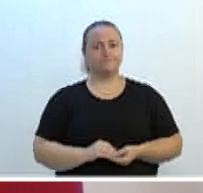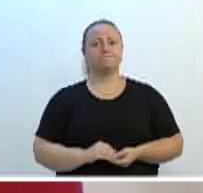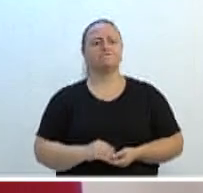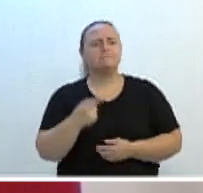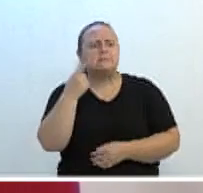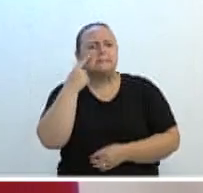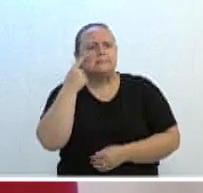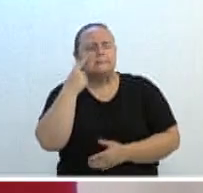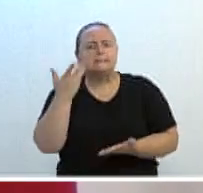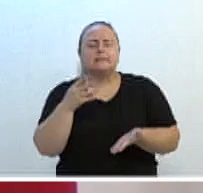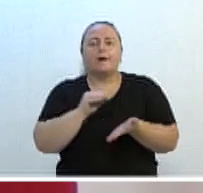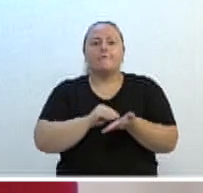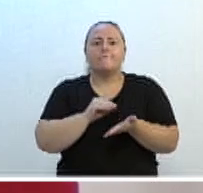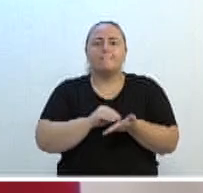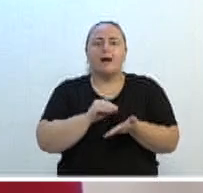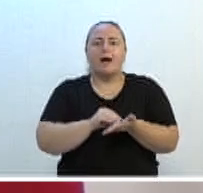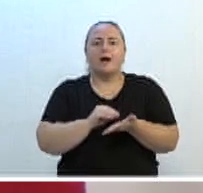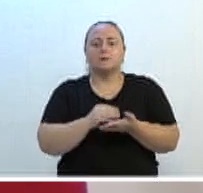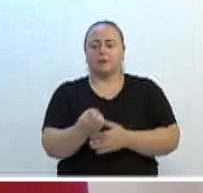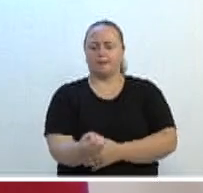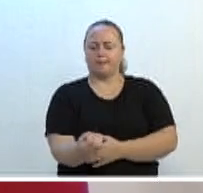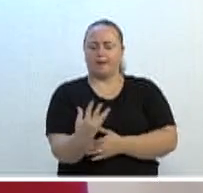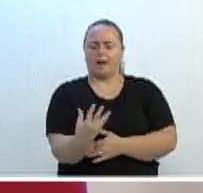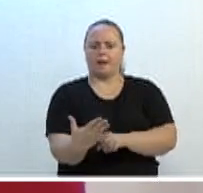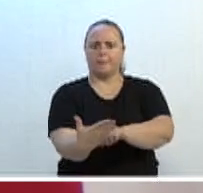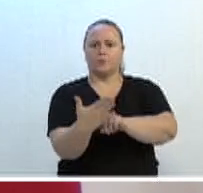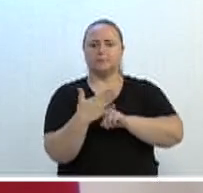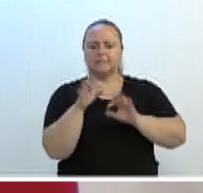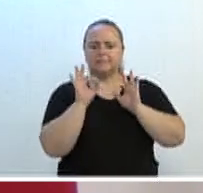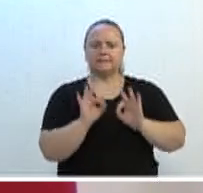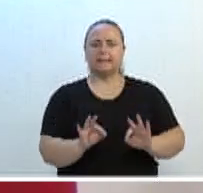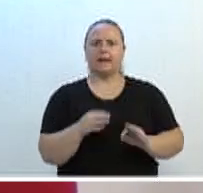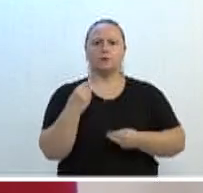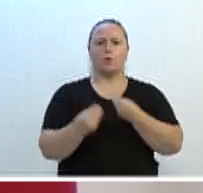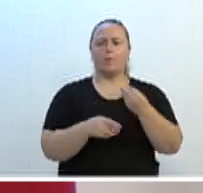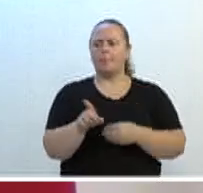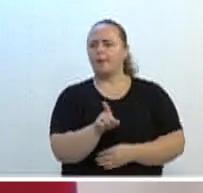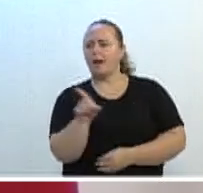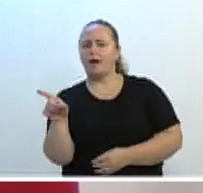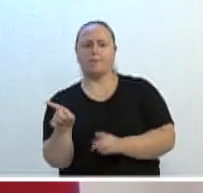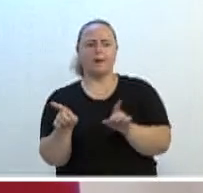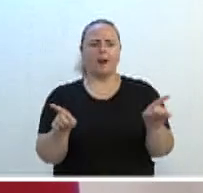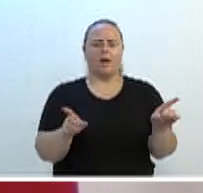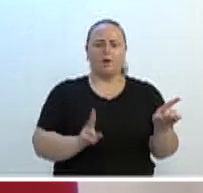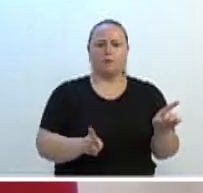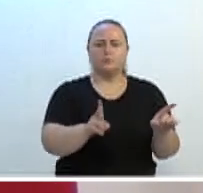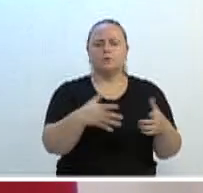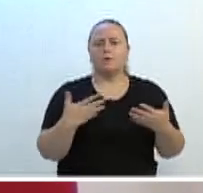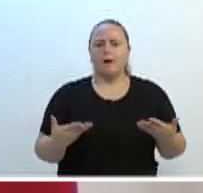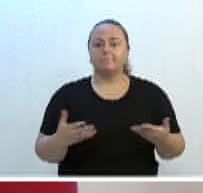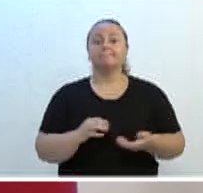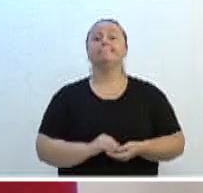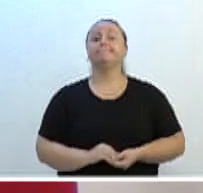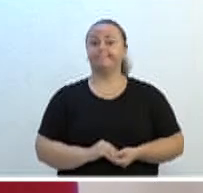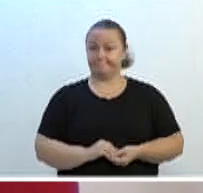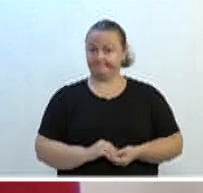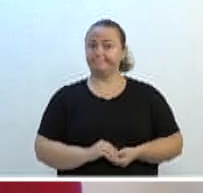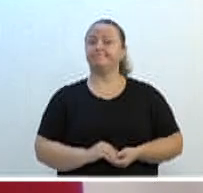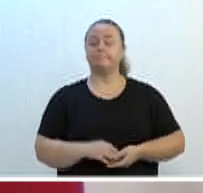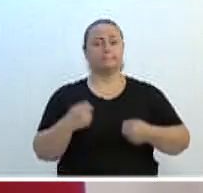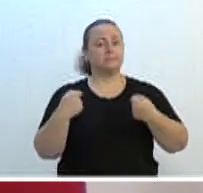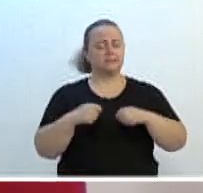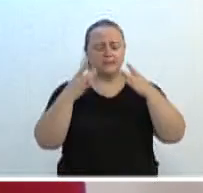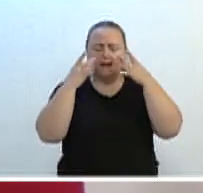sinalizada, Antônio Traz, por exemplo, com acidentes constantes. São vias, a Rua Itajaí, que nós precisamos de uma atenção por parte do governo e